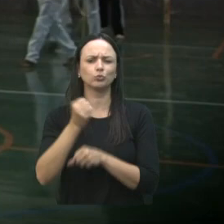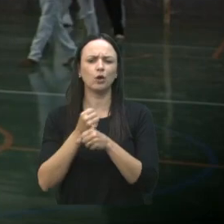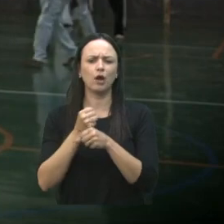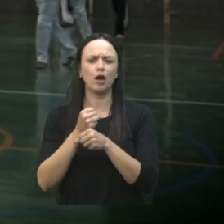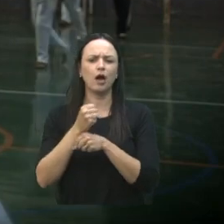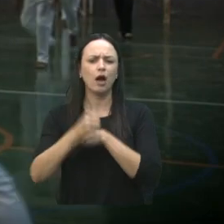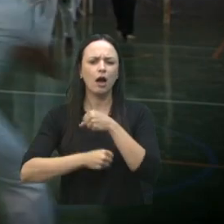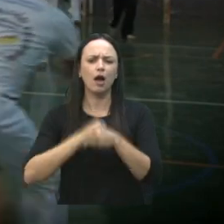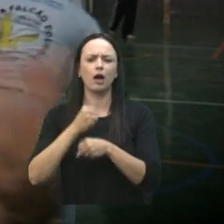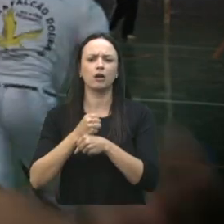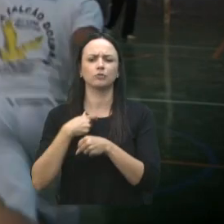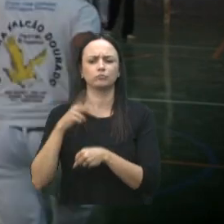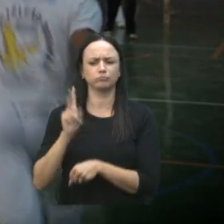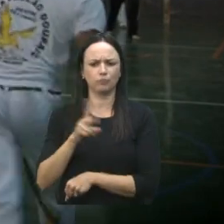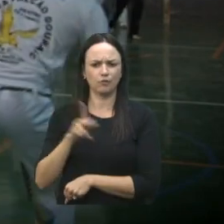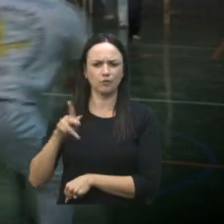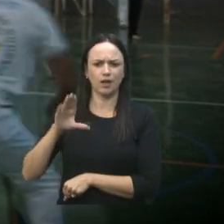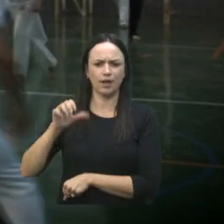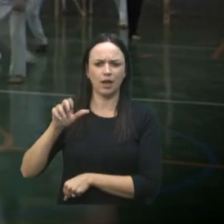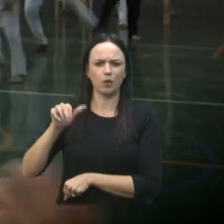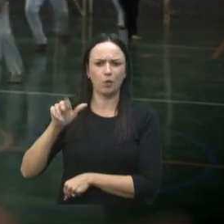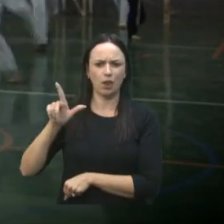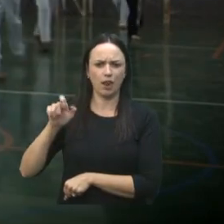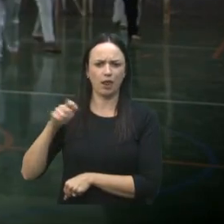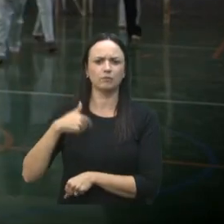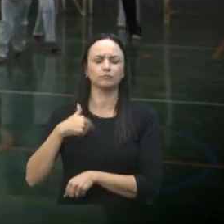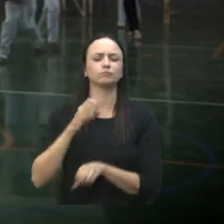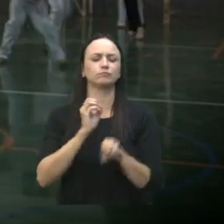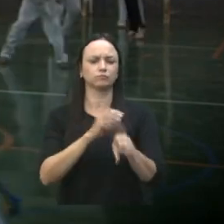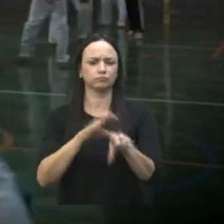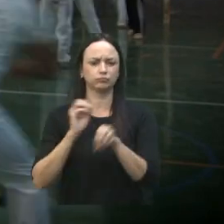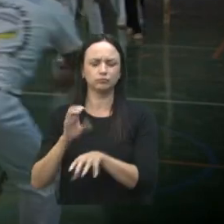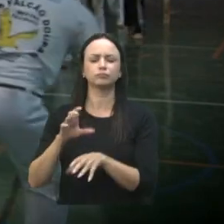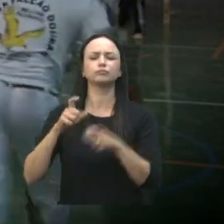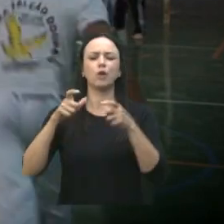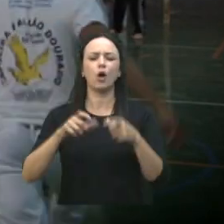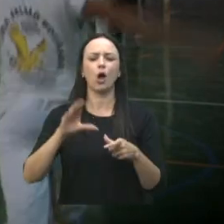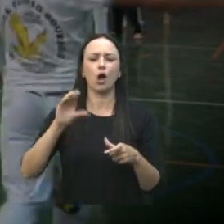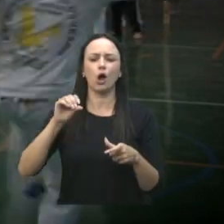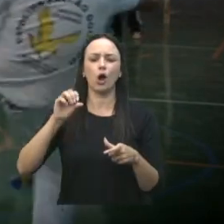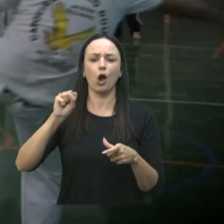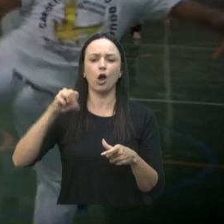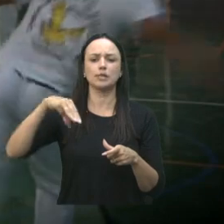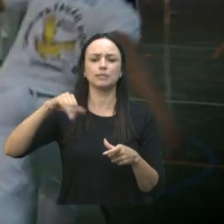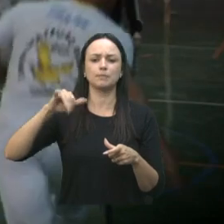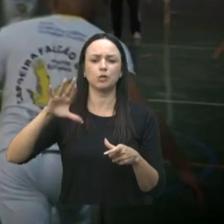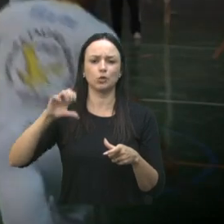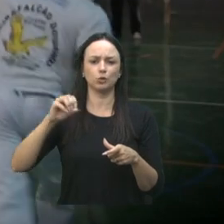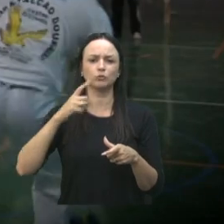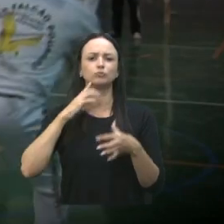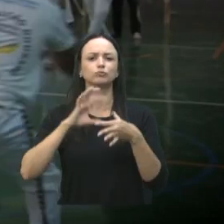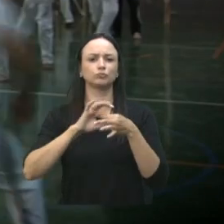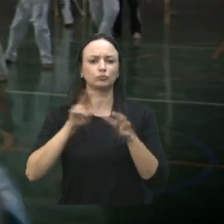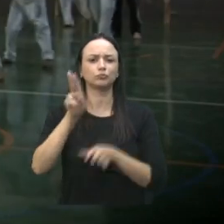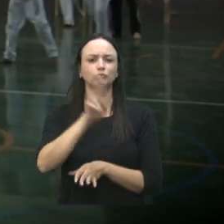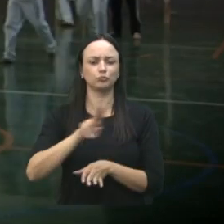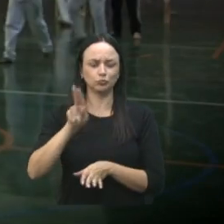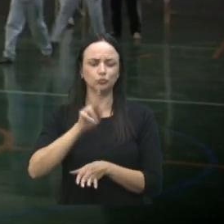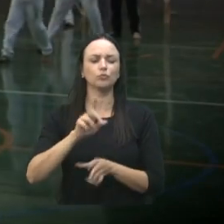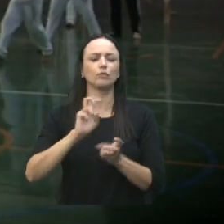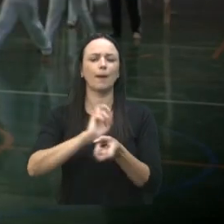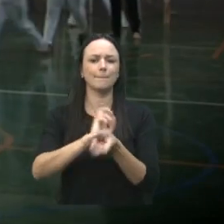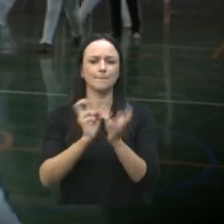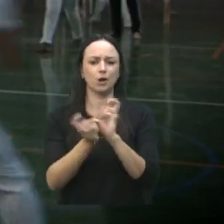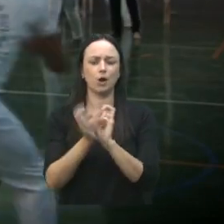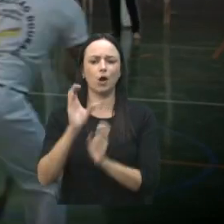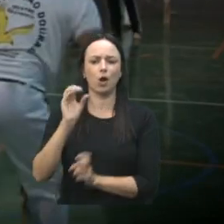o mestre Caculé. Dei aula pelo mestre Caculé na Cósmico, ele me autorizou usando o nome da capoeira Cósmico, e